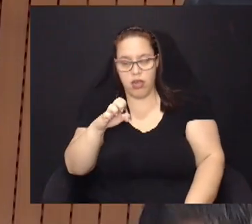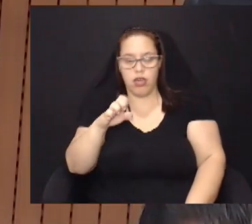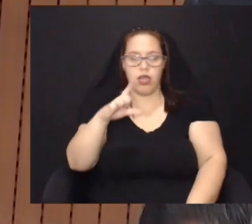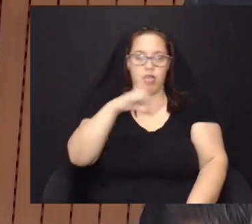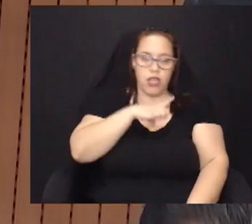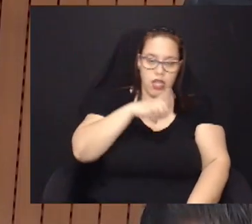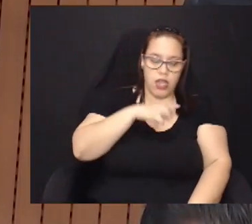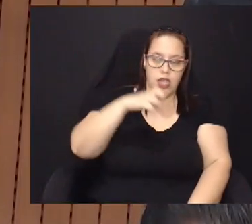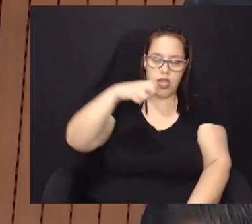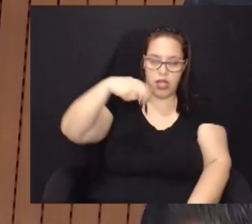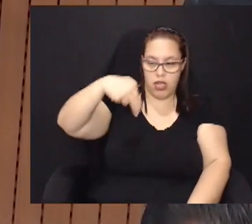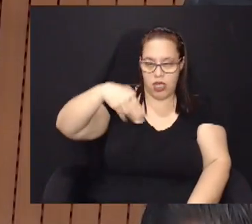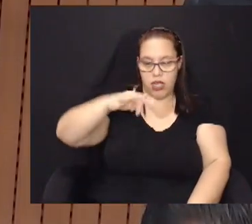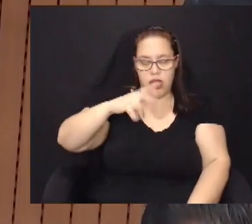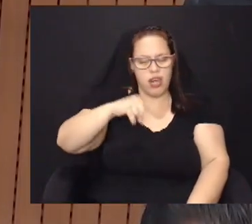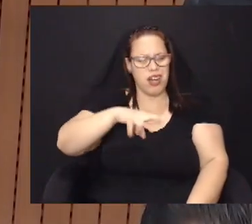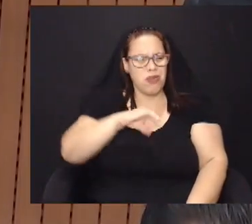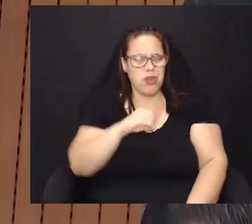aí eu falei, mas